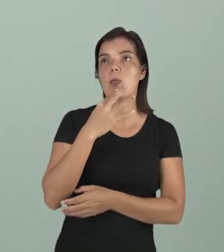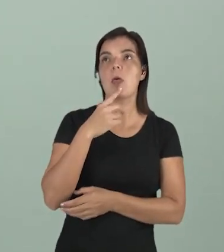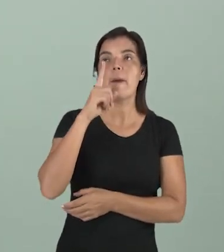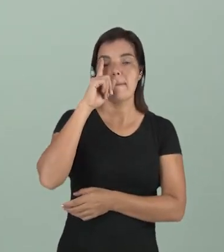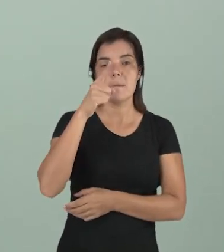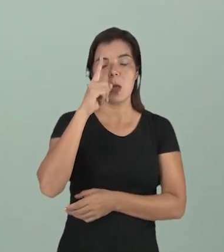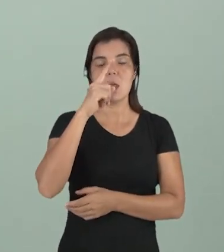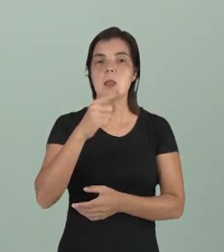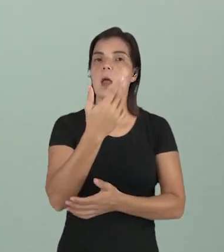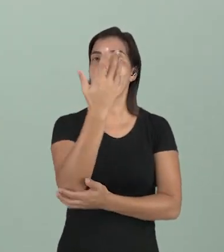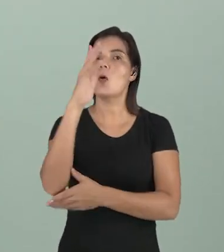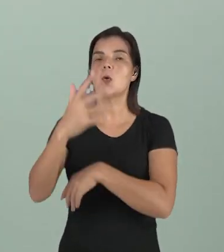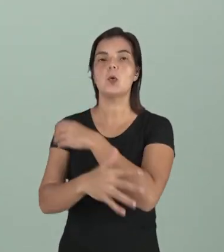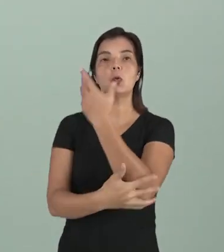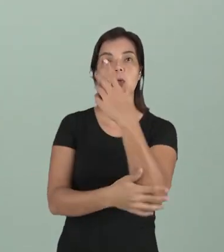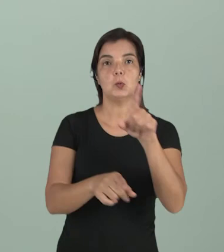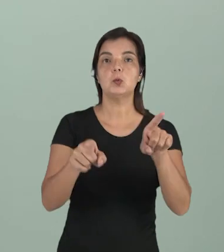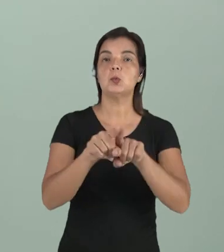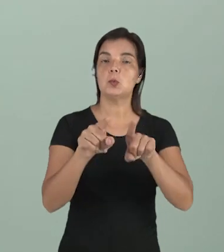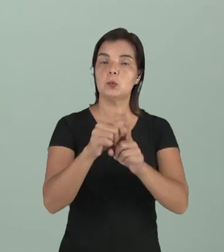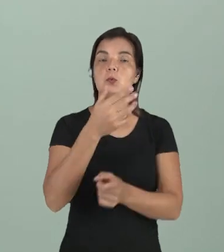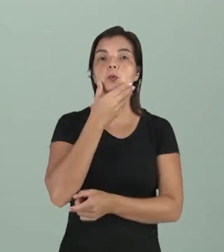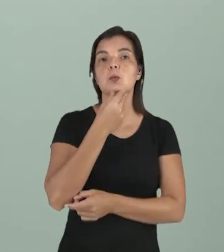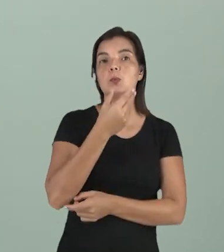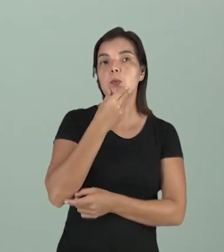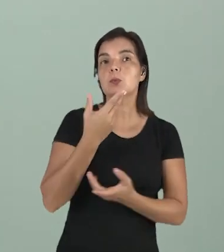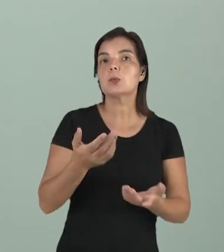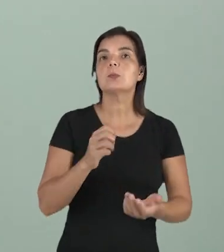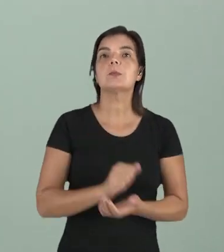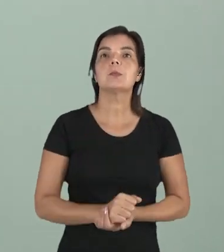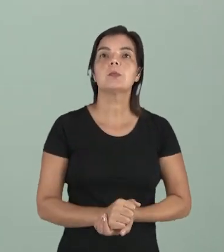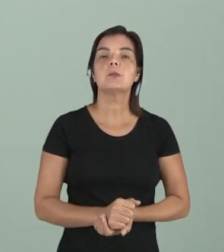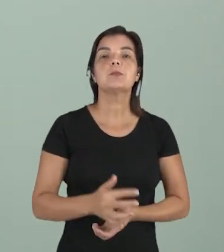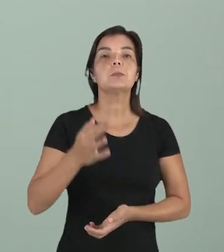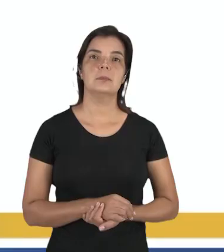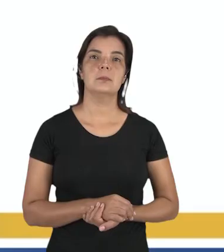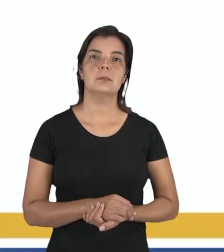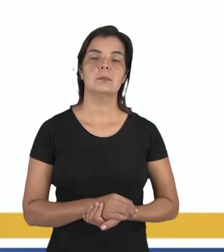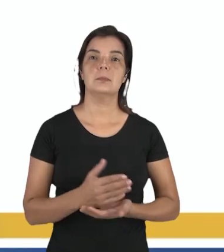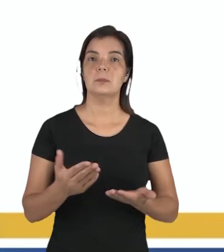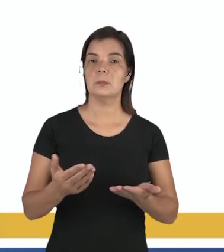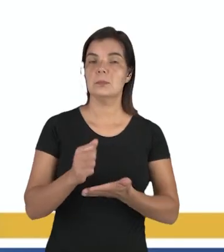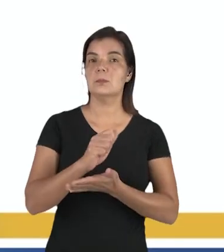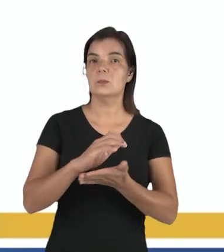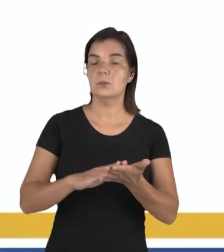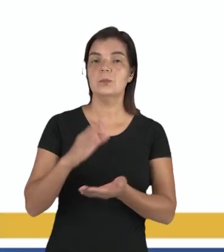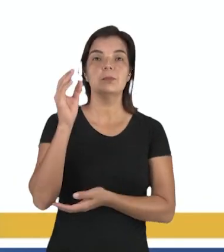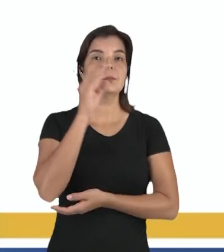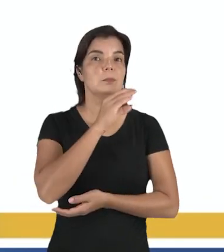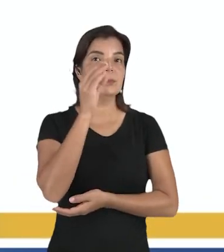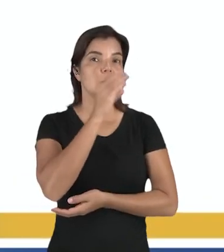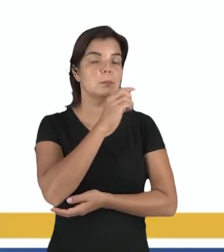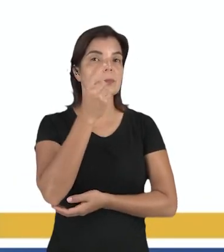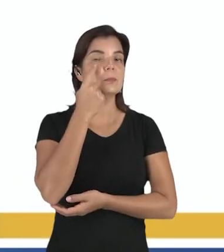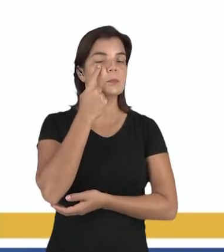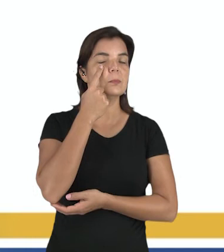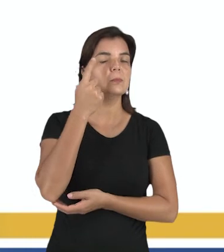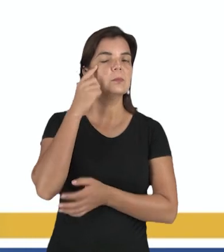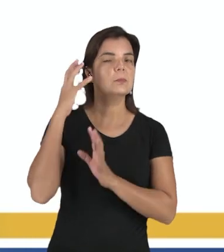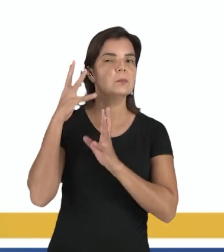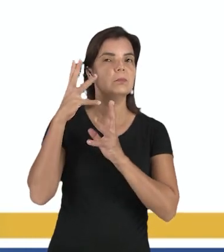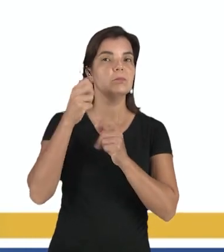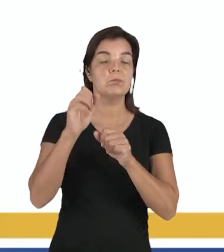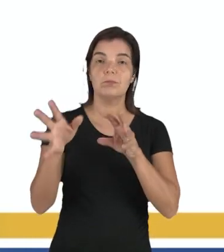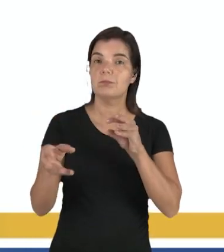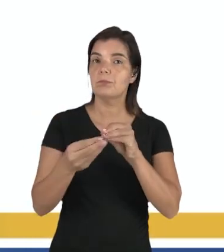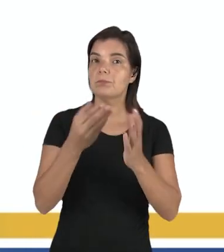dominar a natureza a serviço do homem. Aí, Francis Bacon. Então, uma atividade rapidinho, só para a gente rever um